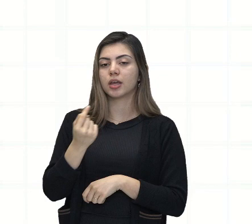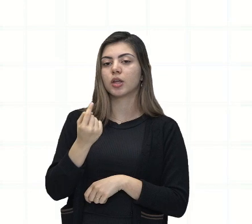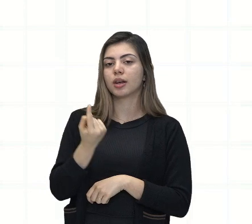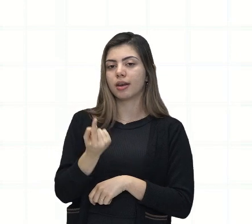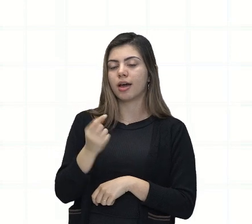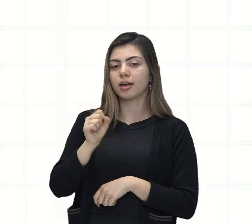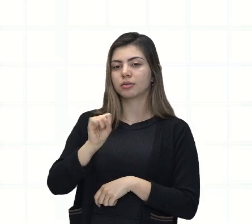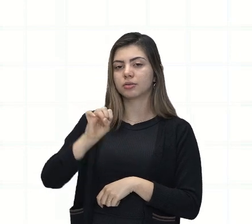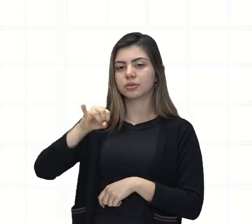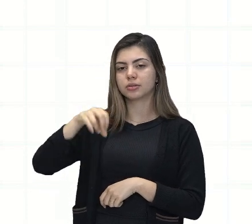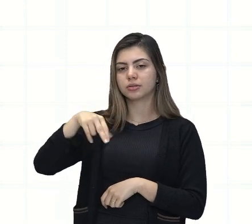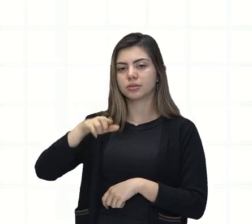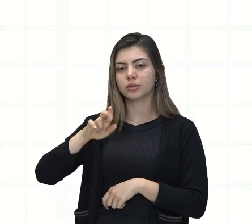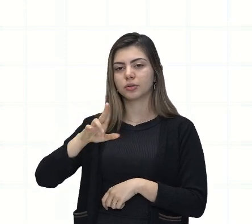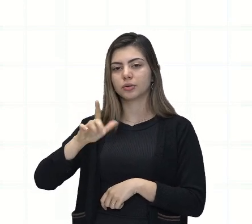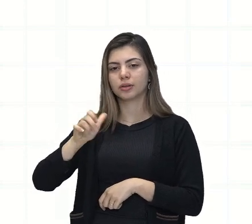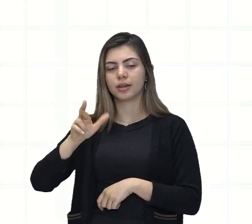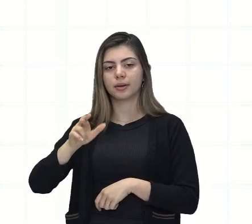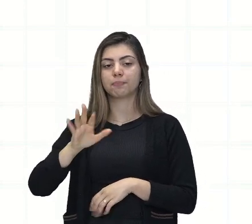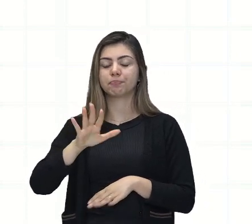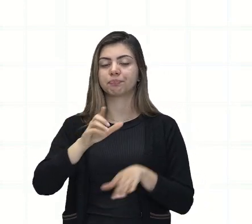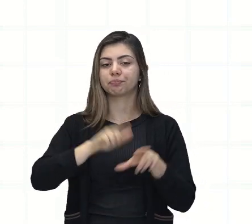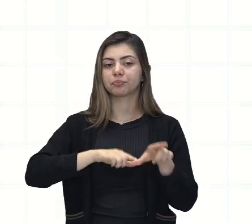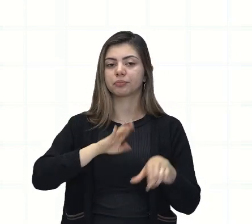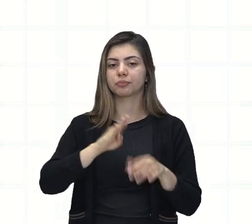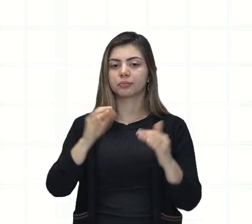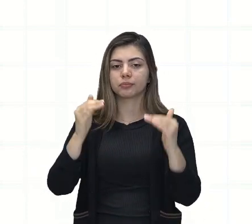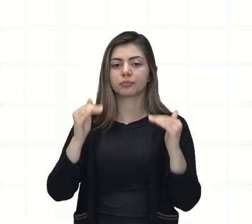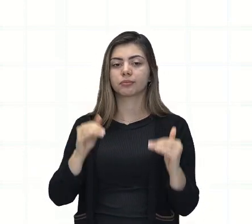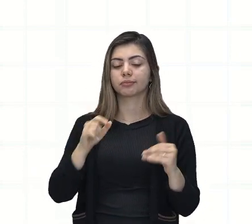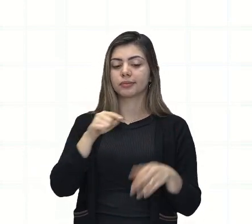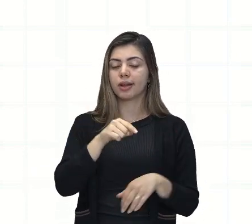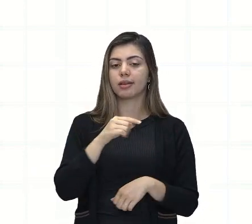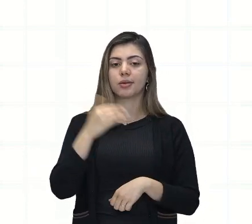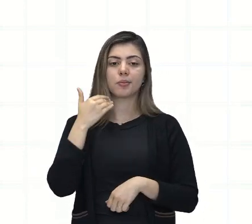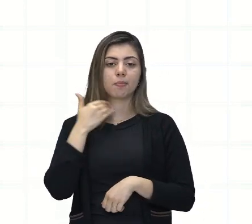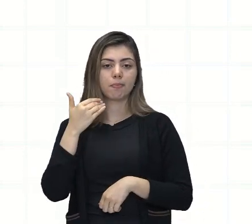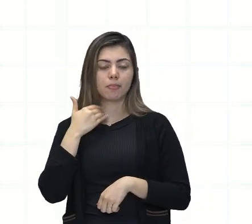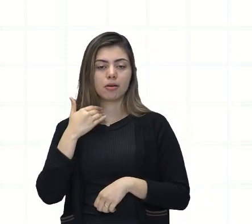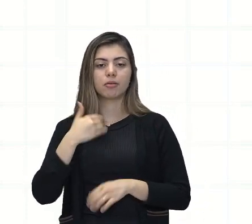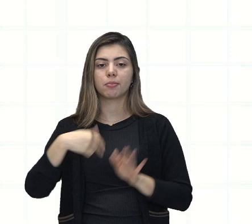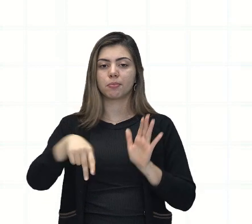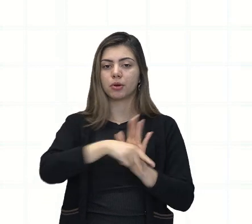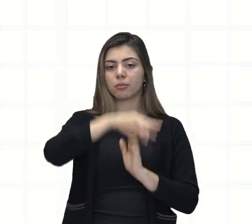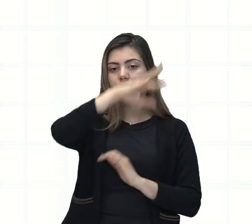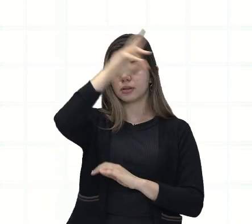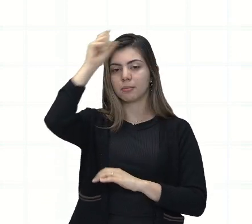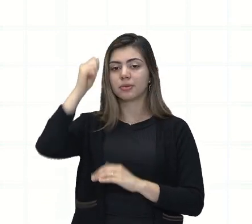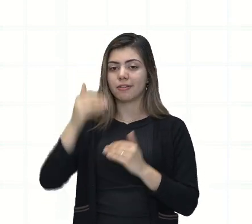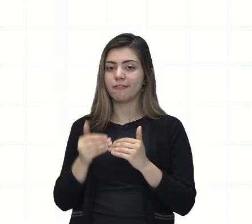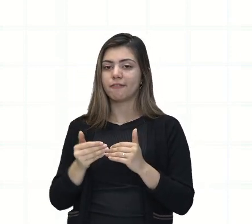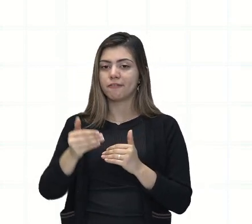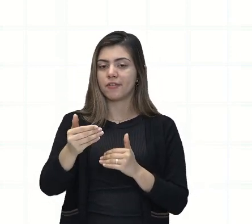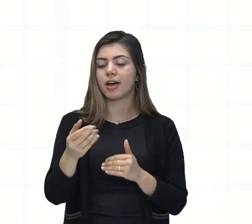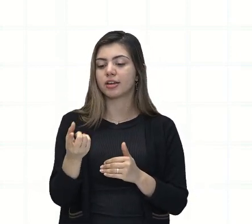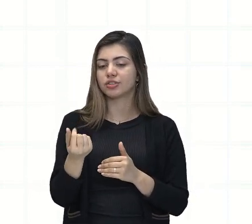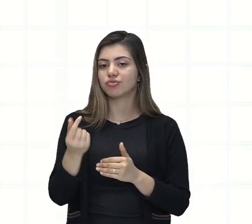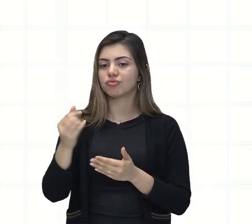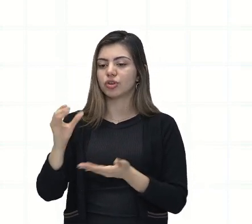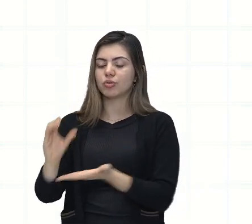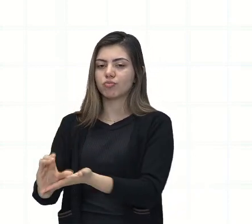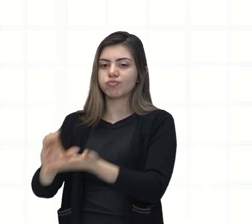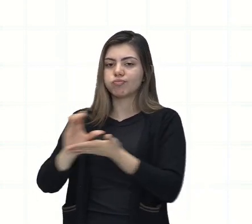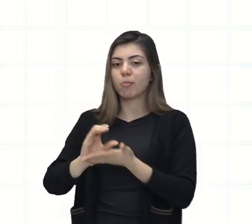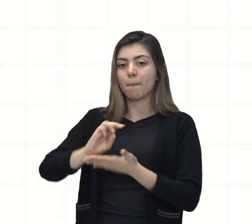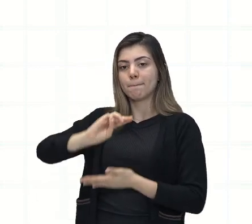na letra B, o Banco Amazonense receberá milhões, né? Dando